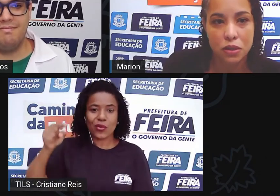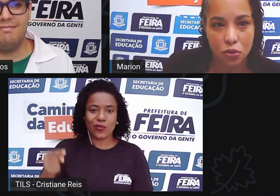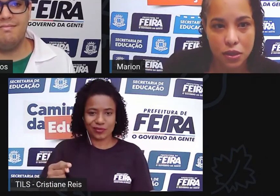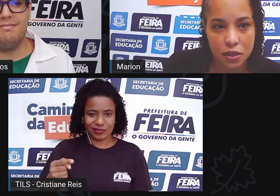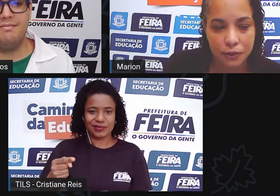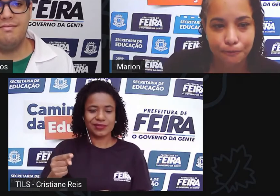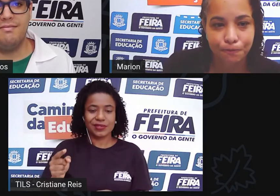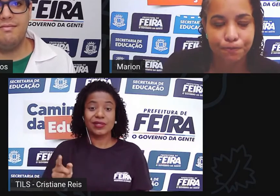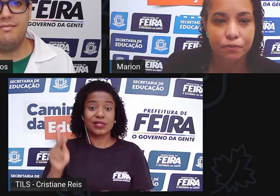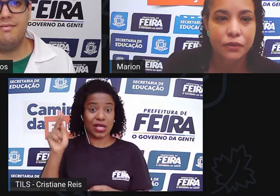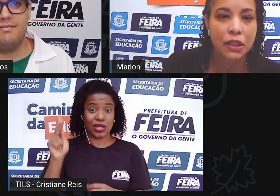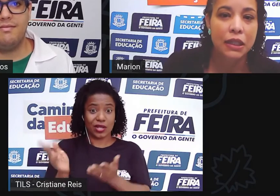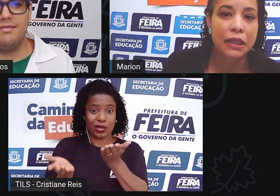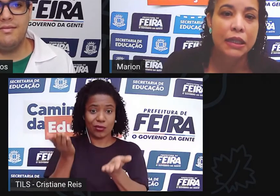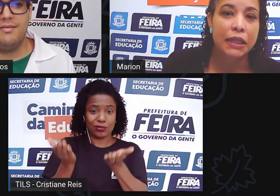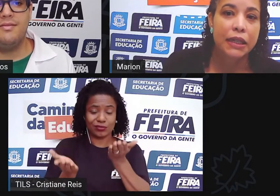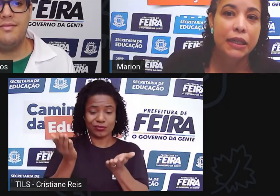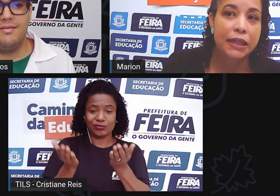de pessoas.